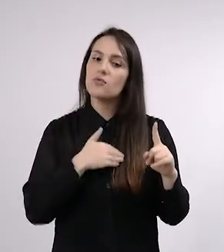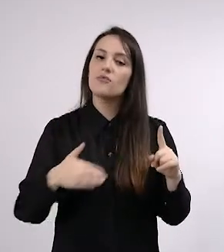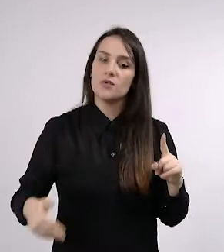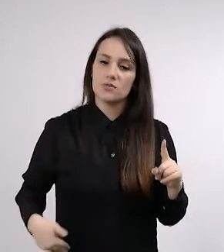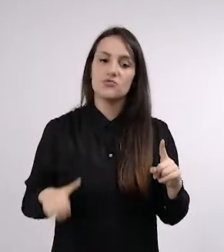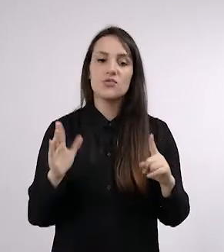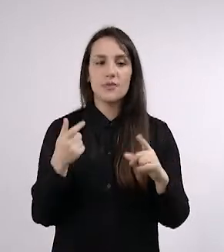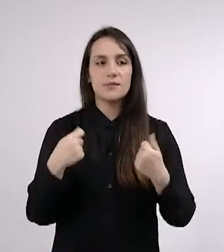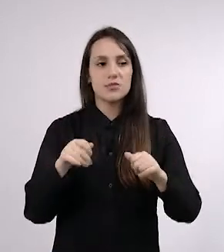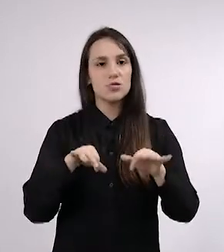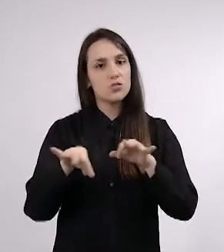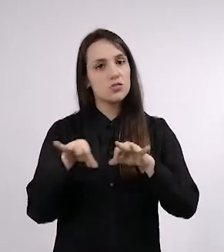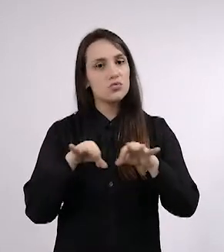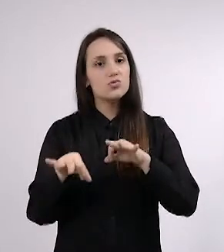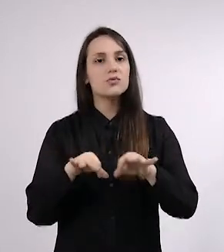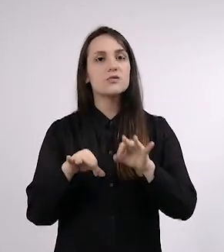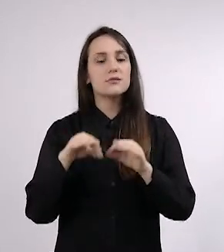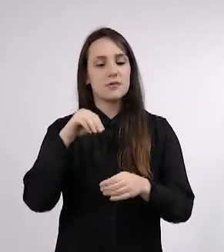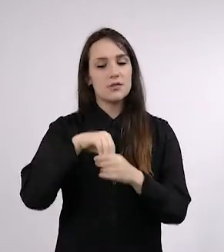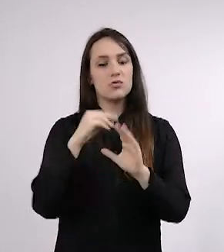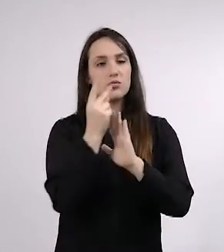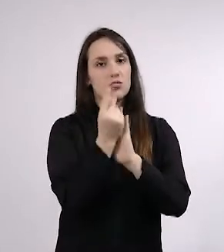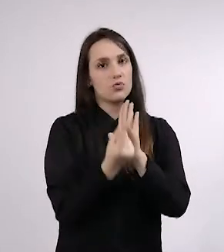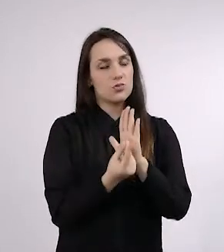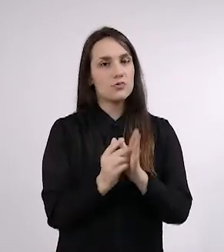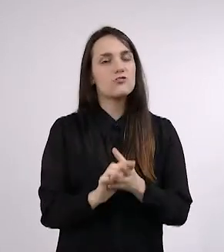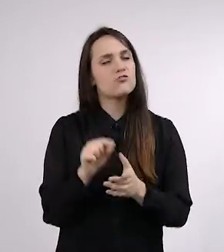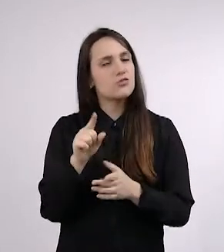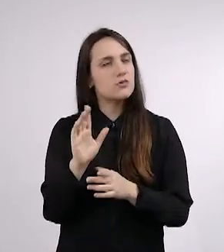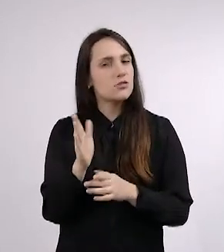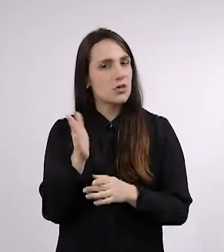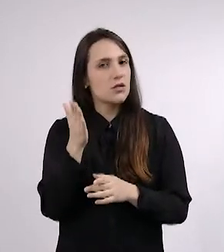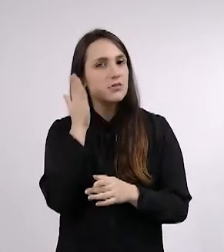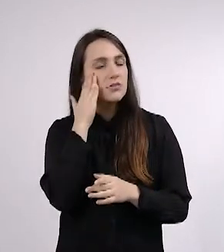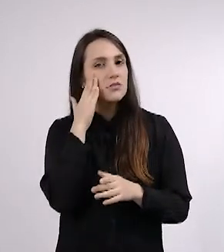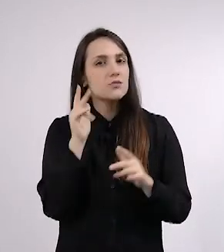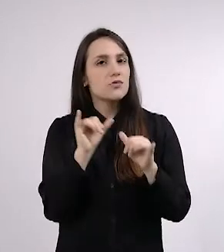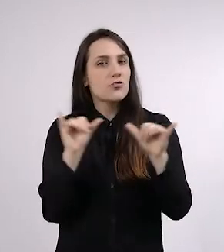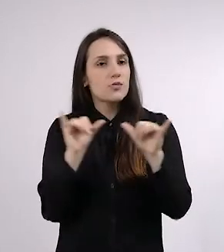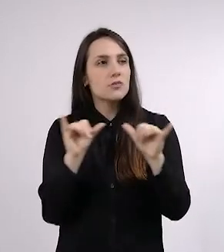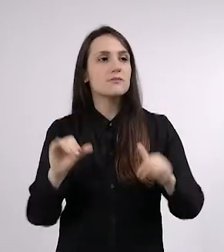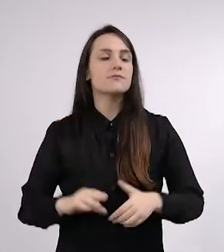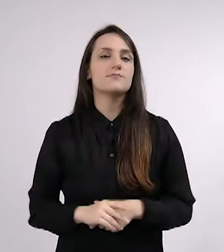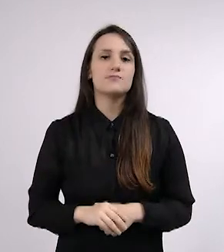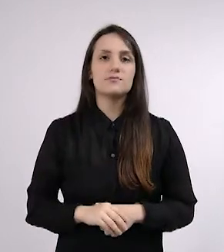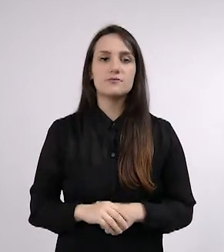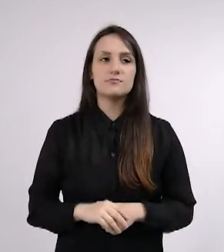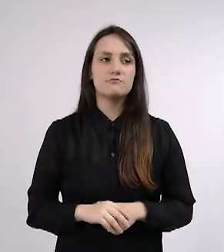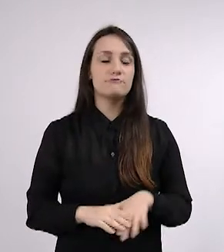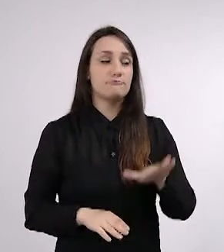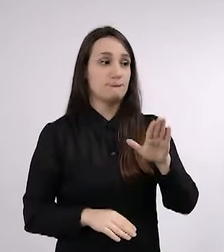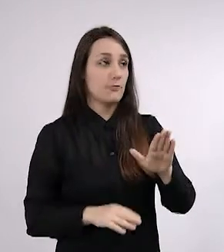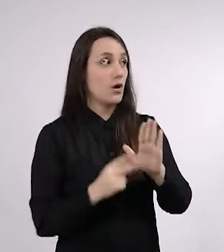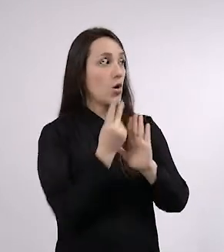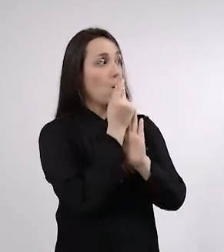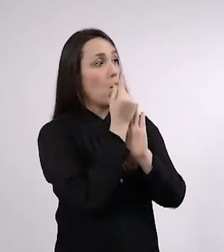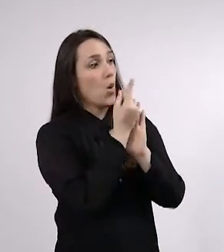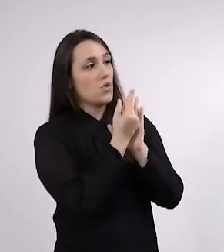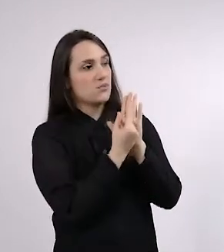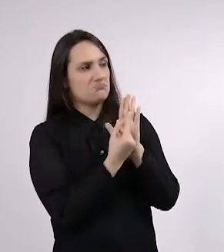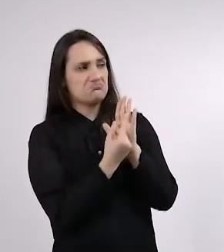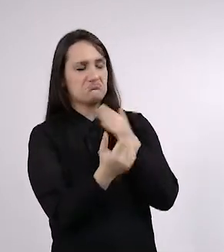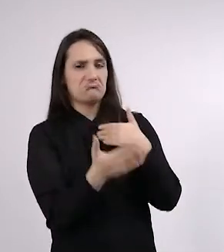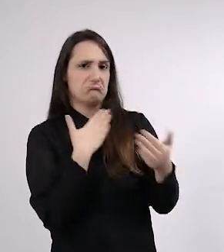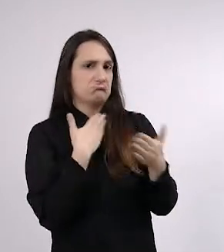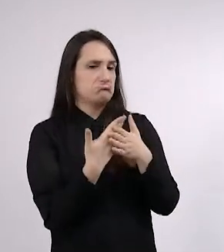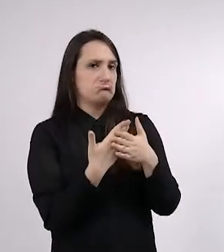que prever no orçamento do Estado para o ano que vem. O senhor tem alguma informação? Não, o orçamento, independente assim, do